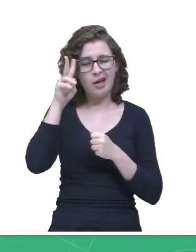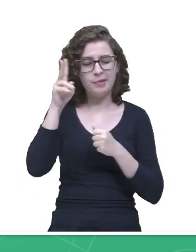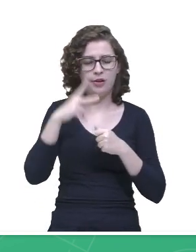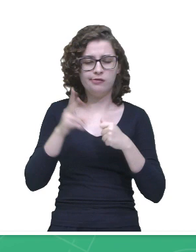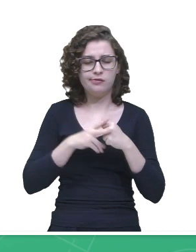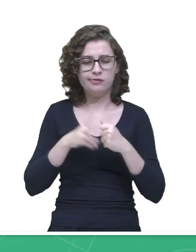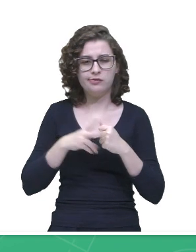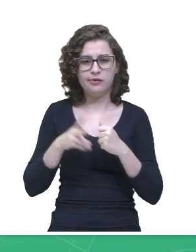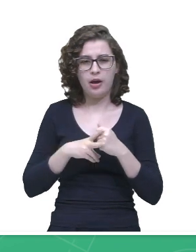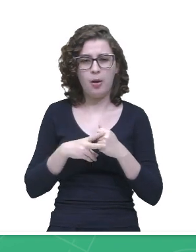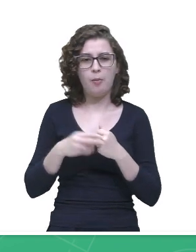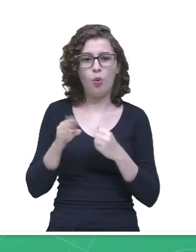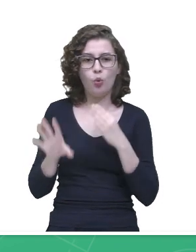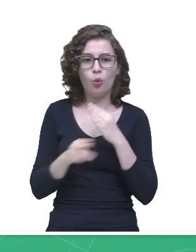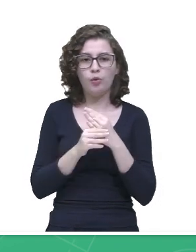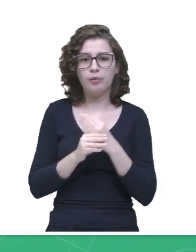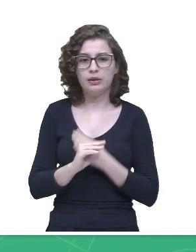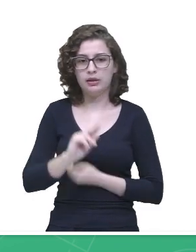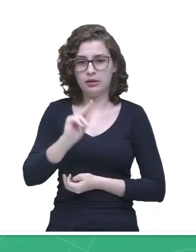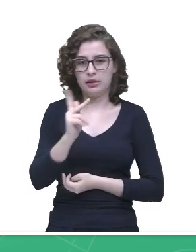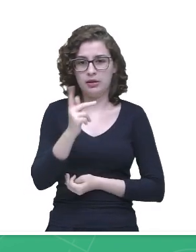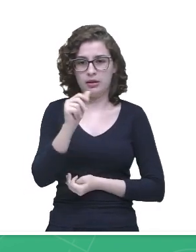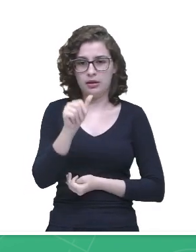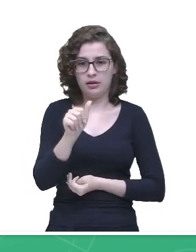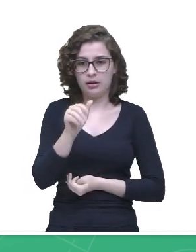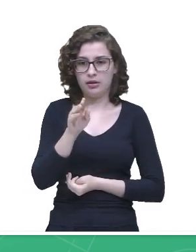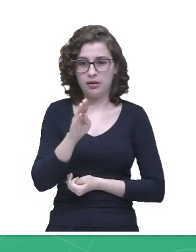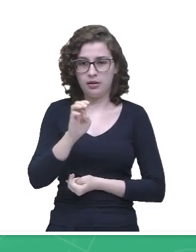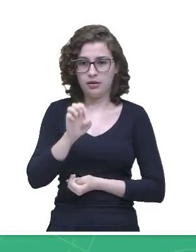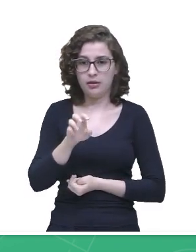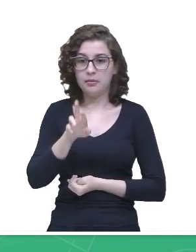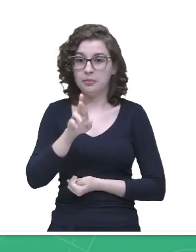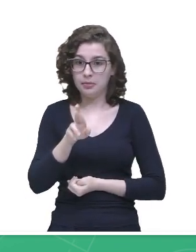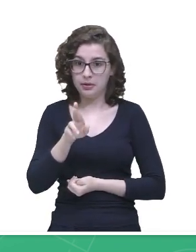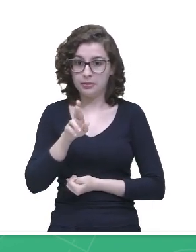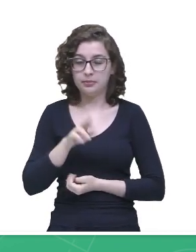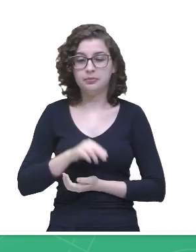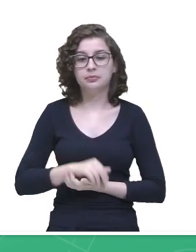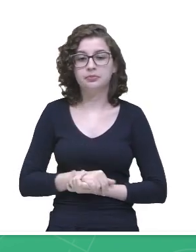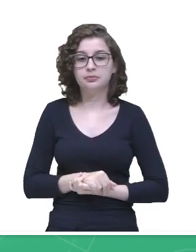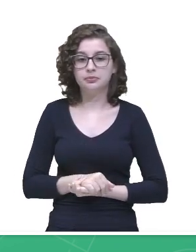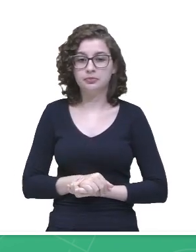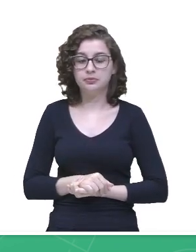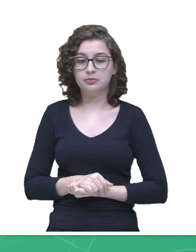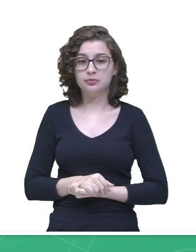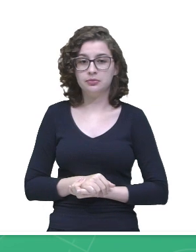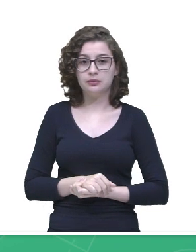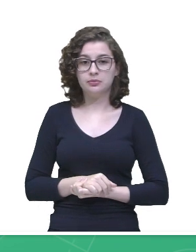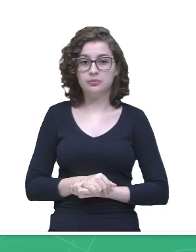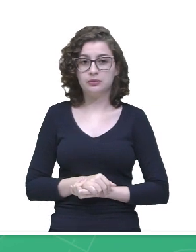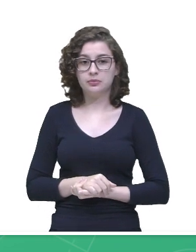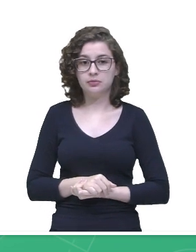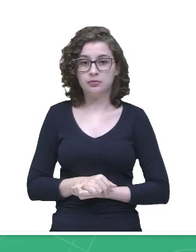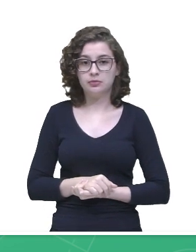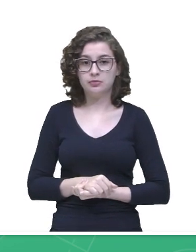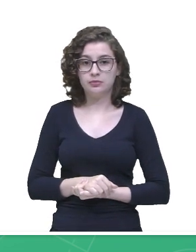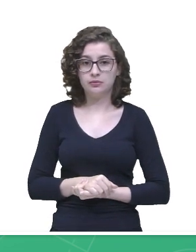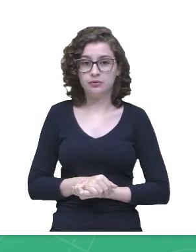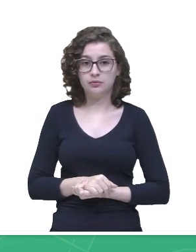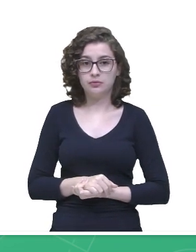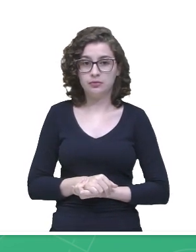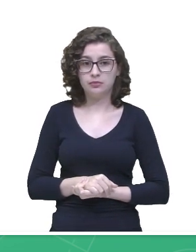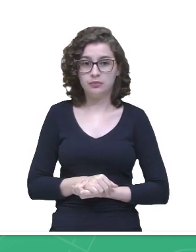haber. Claro, eu vou então buscá-lo lá no presente do indicativo. Vamos lá. Yo he, tú has,